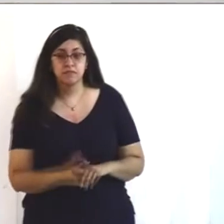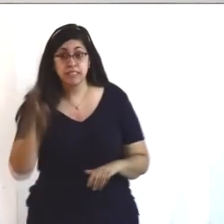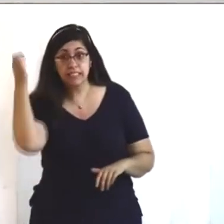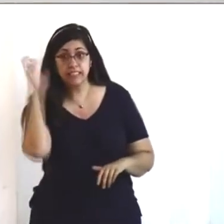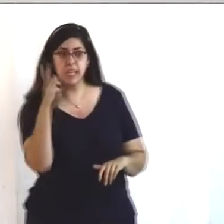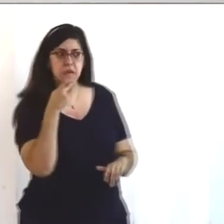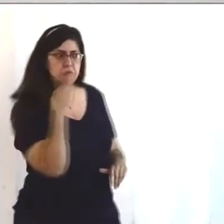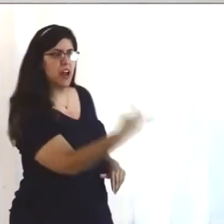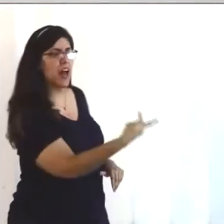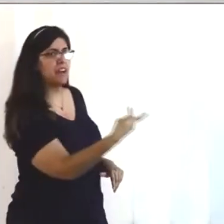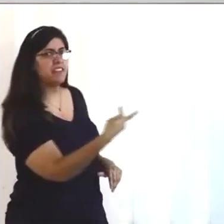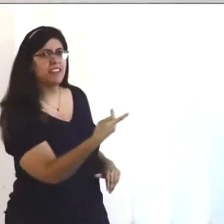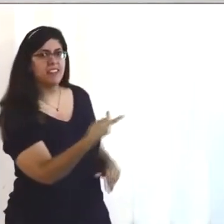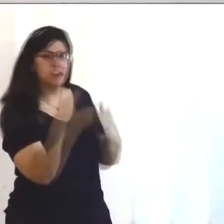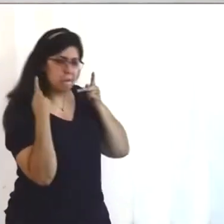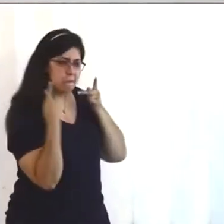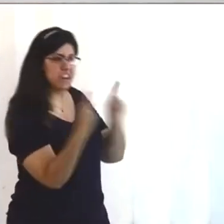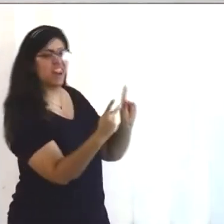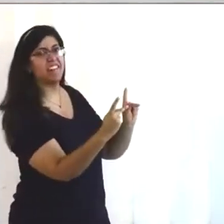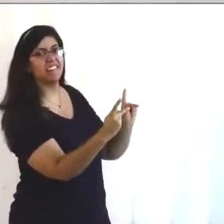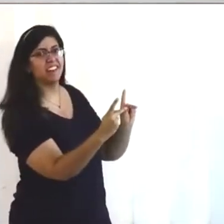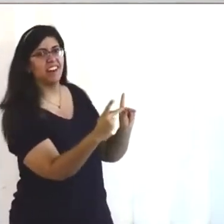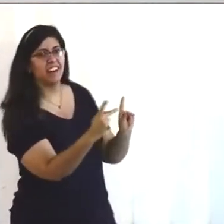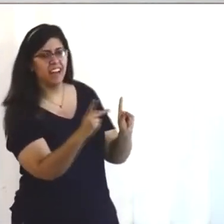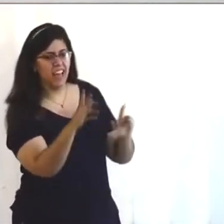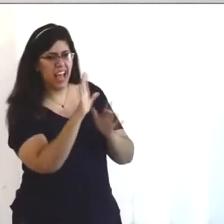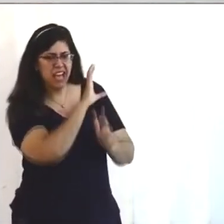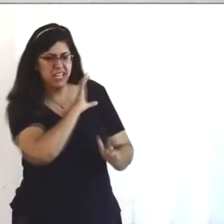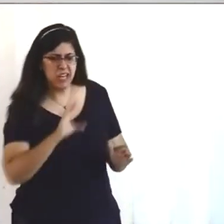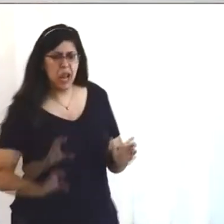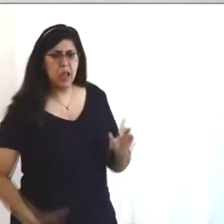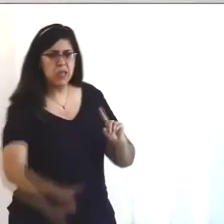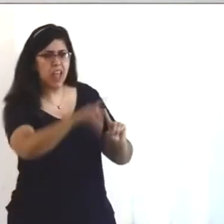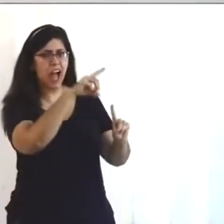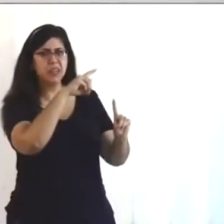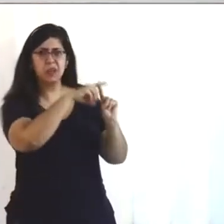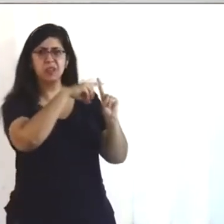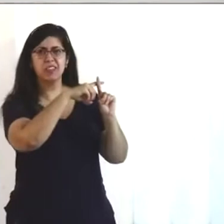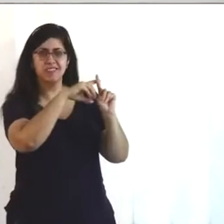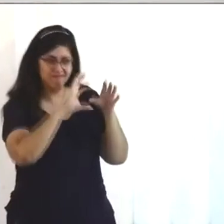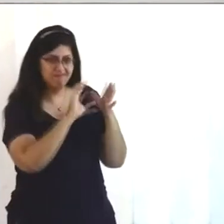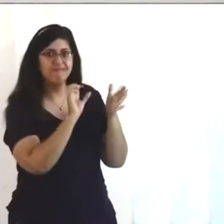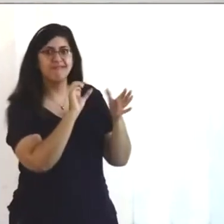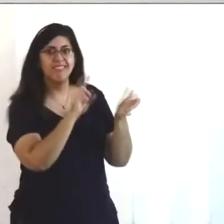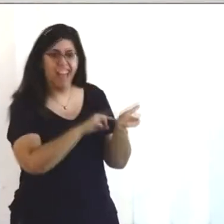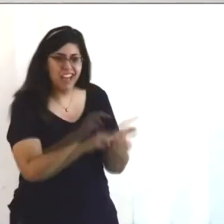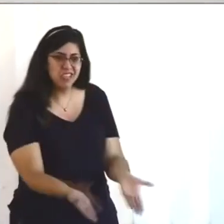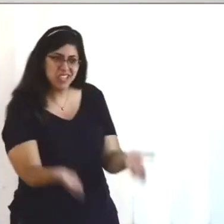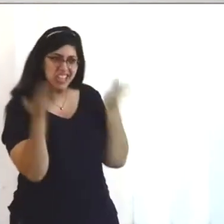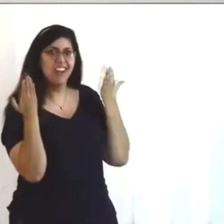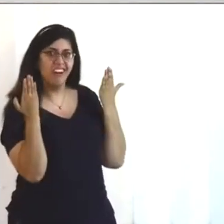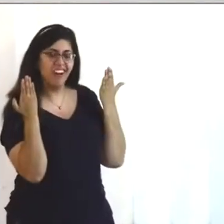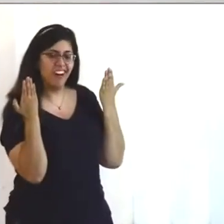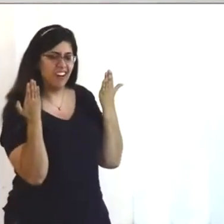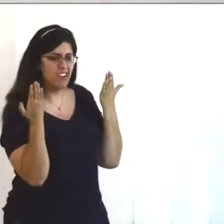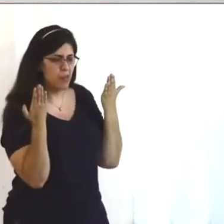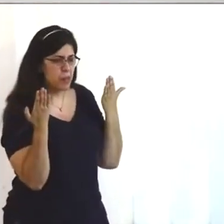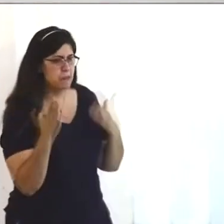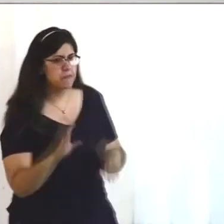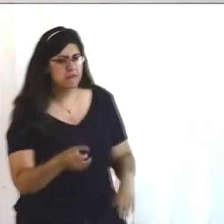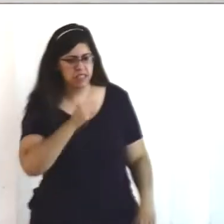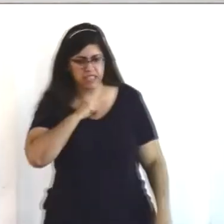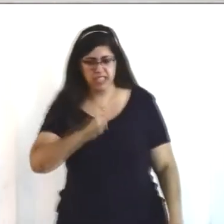morte de Faraó e de todos os seus cavaleiros no mar. Esse é um exemplo do Antigo Testamento.